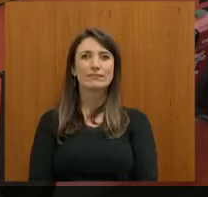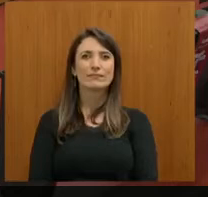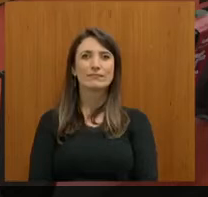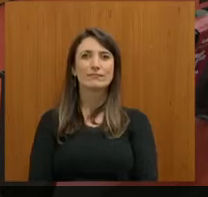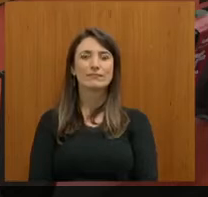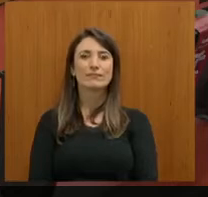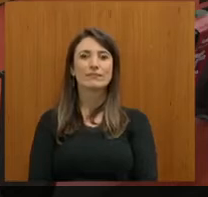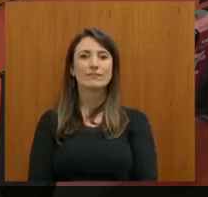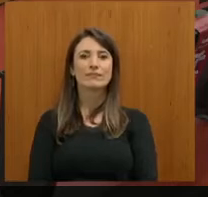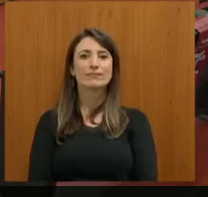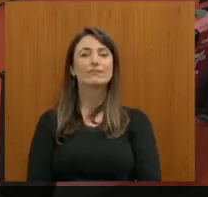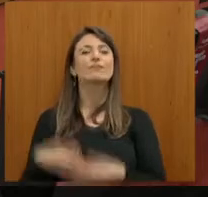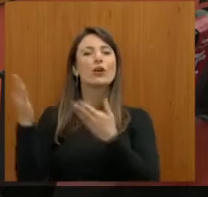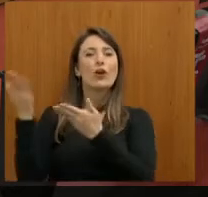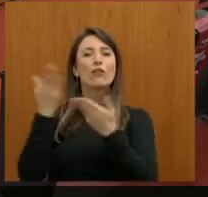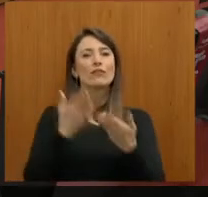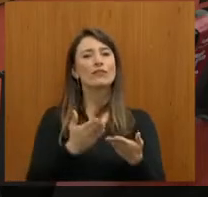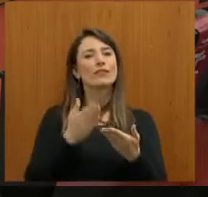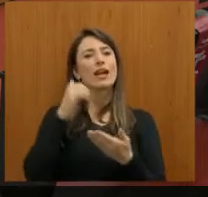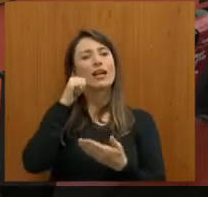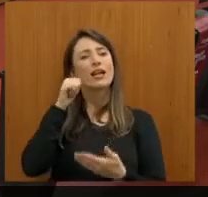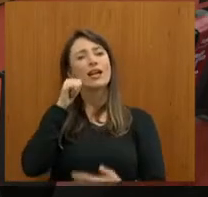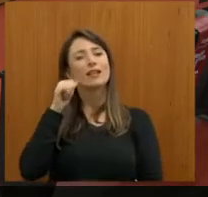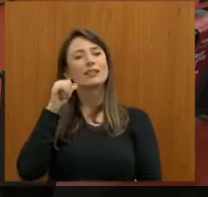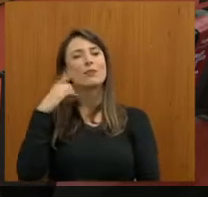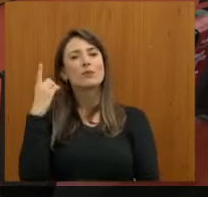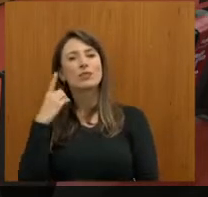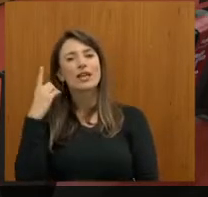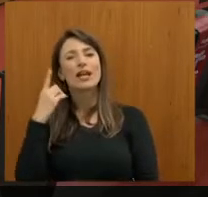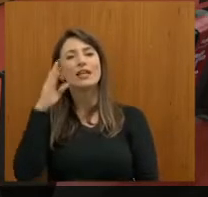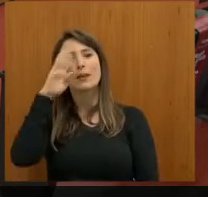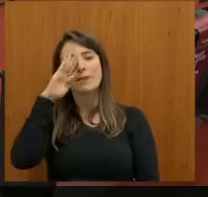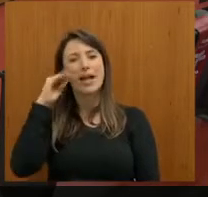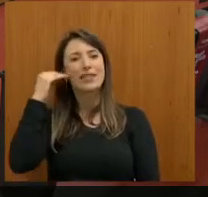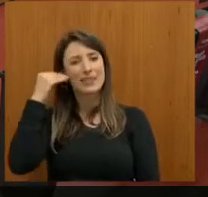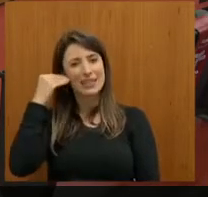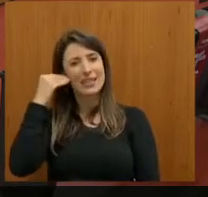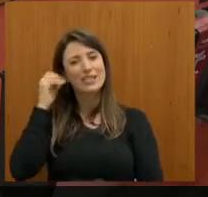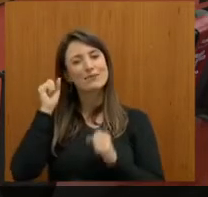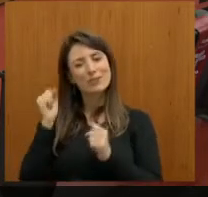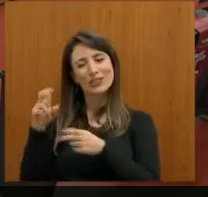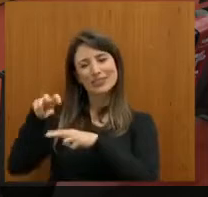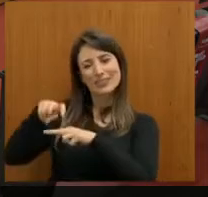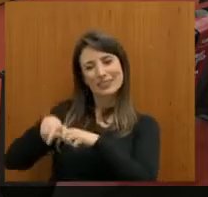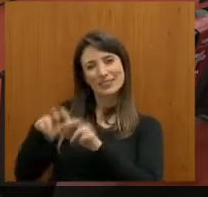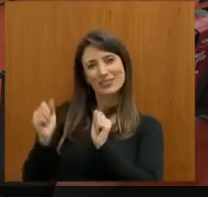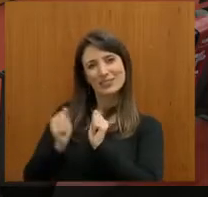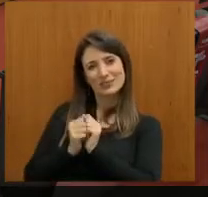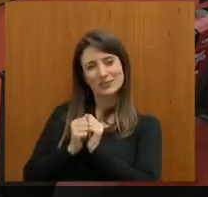A novidade é que tá da Beatriz Cerqueira para tomar assento conosco aqui a mesa deitada